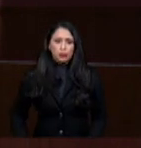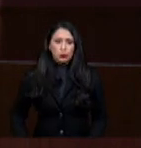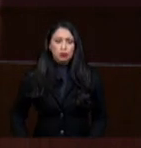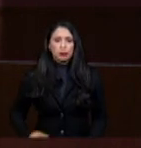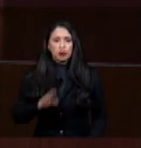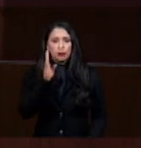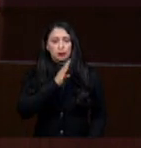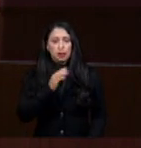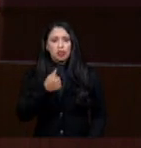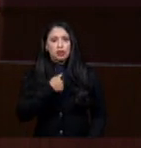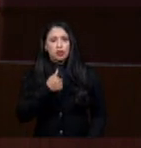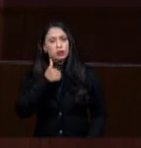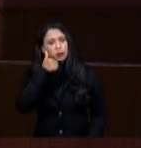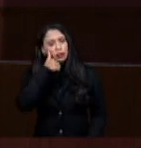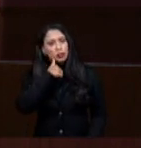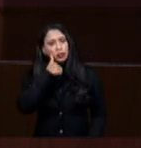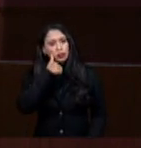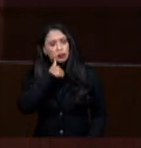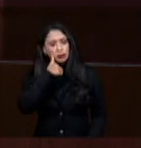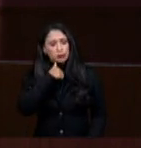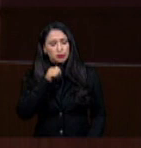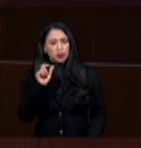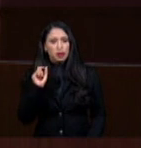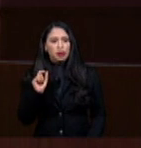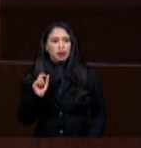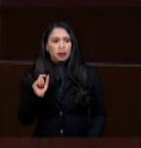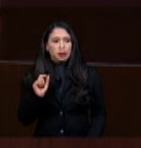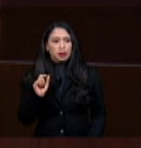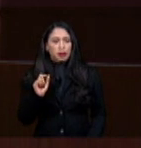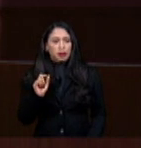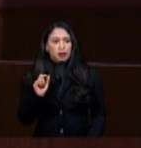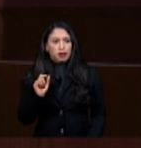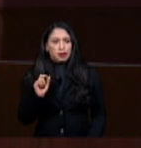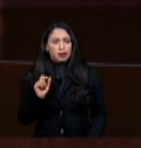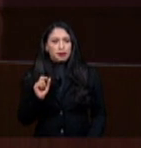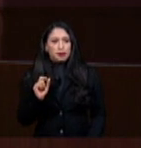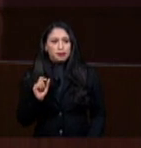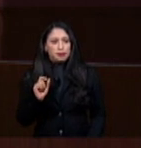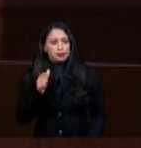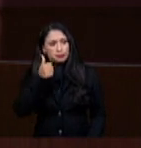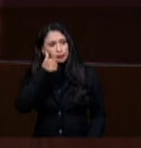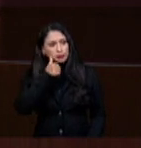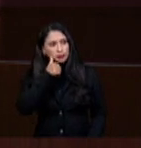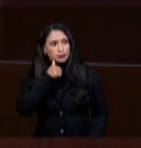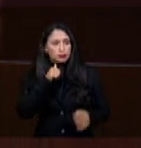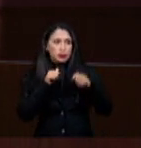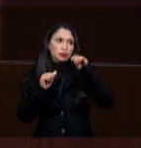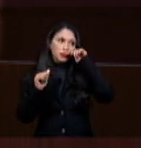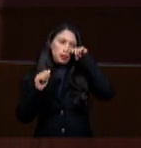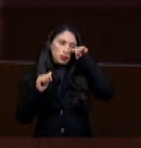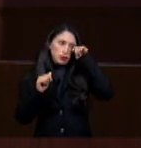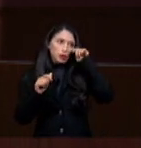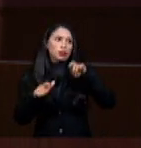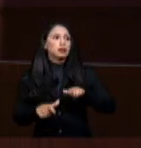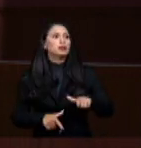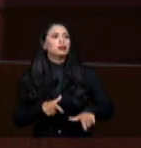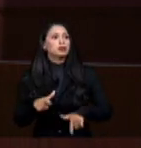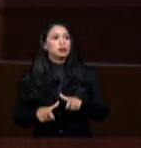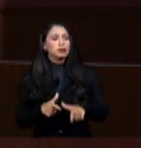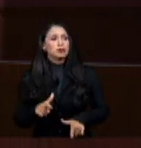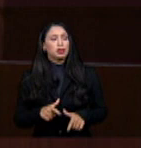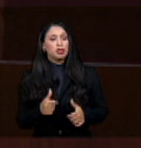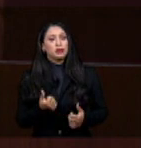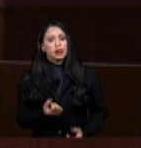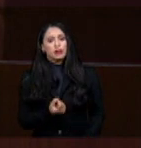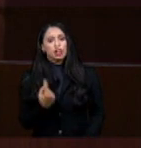Encarnação da menina que a Luíza traçamos citou a menina que a mãe ia trabalhar e ficava sozinho em casa